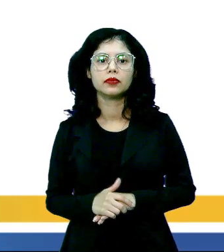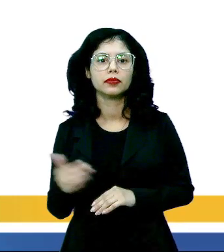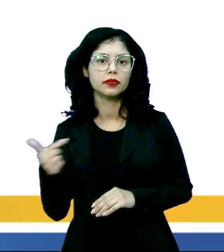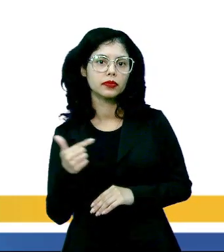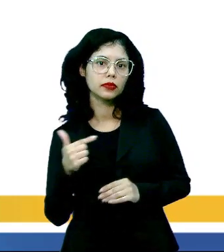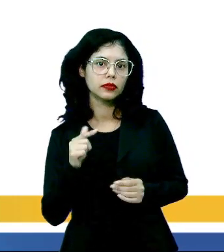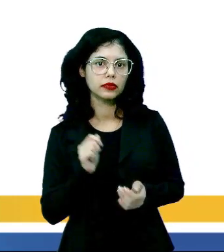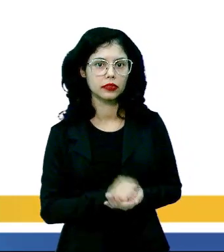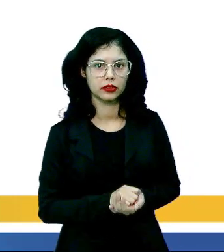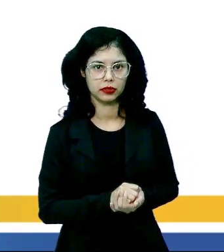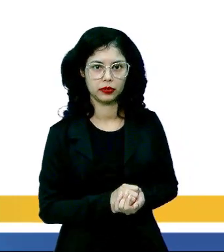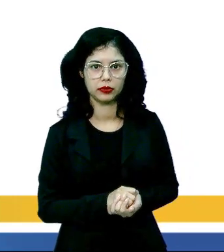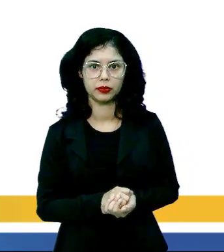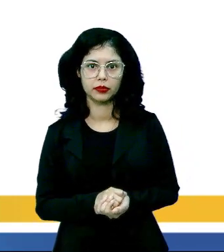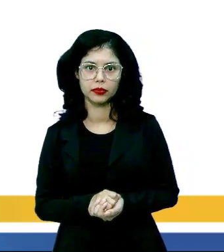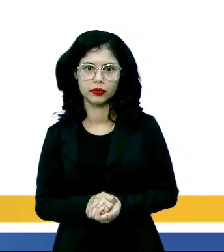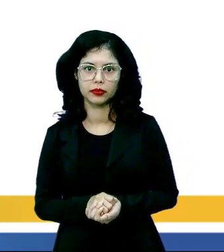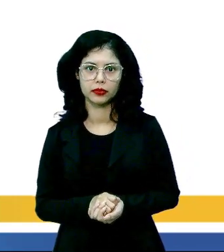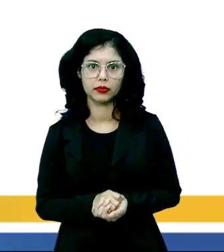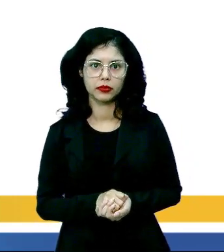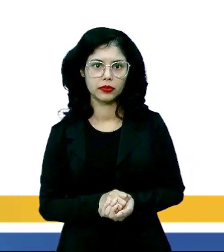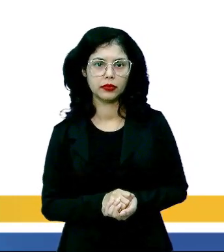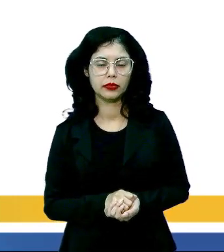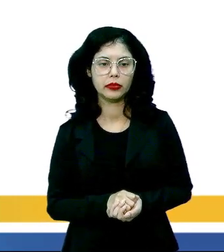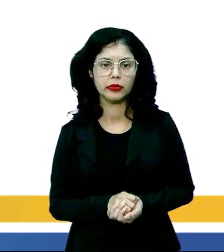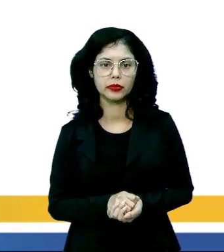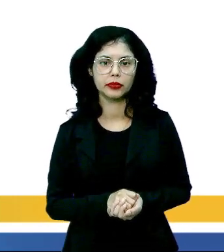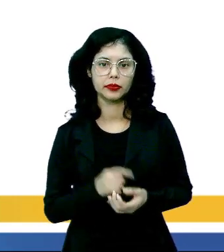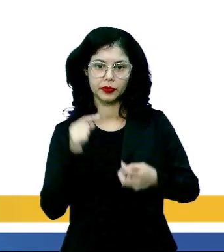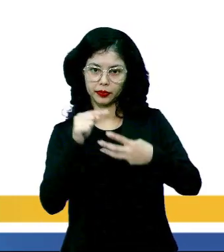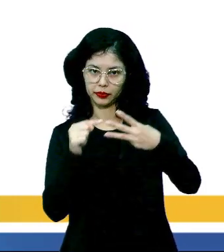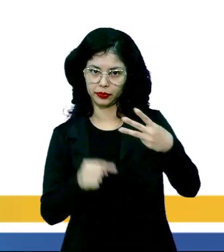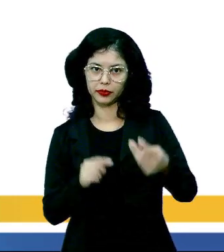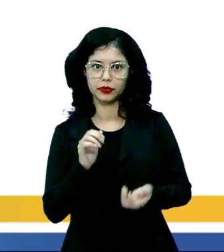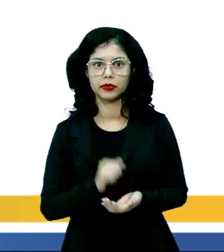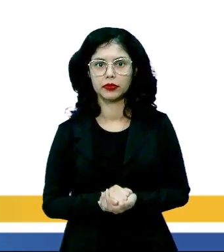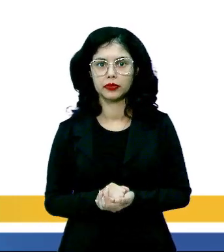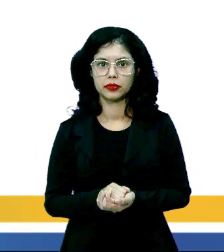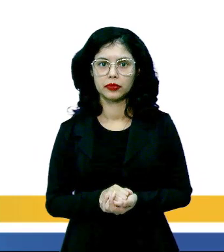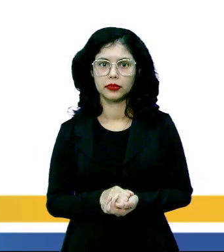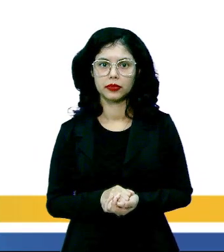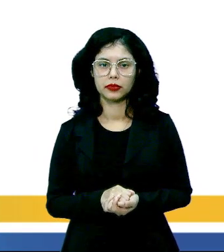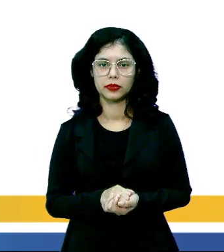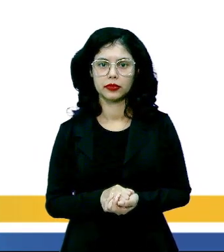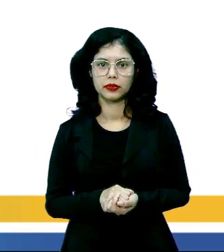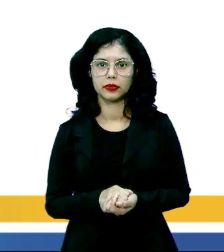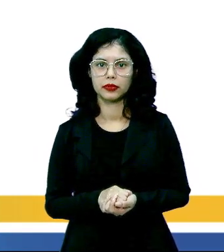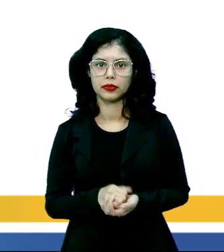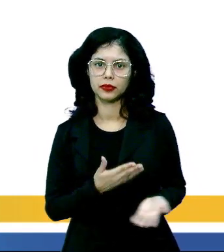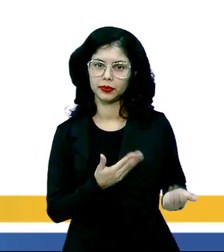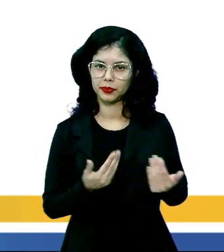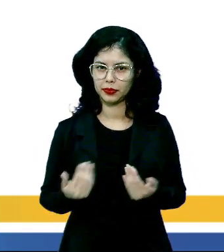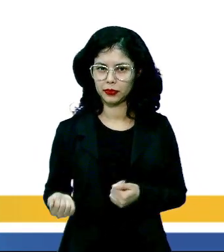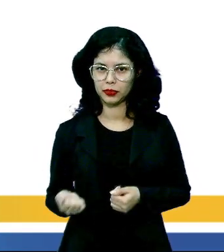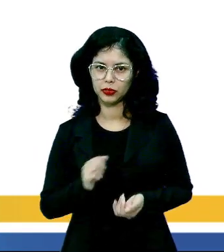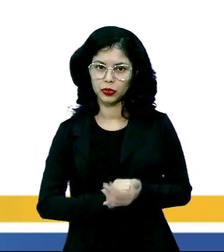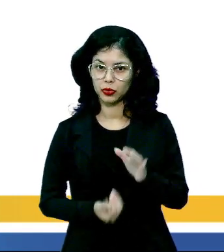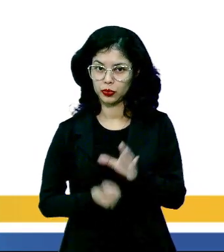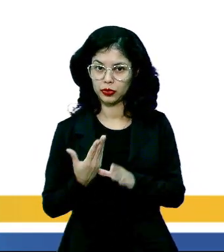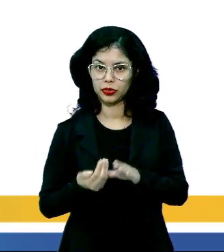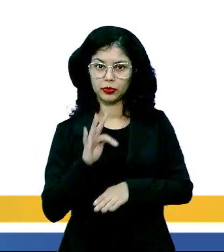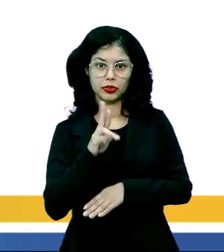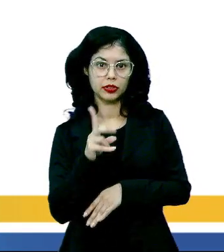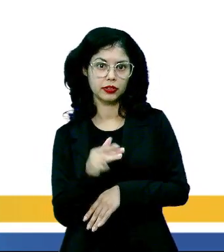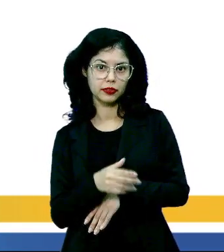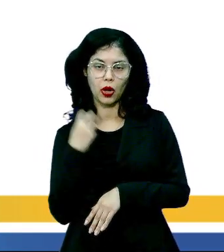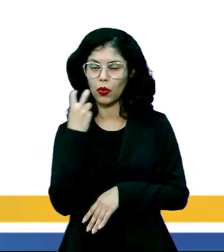na segunda charge aqui aí três senhoras e uma disse te esposa não querida sou